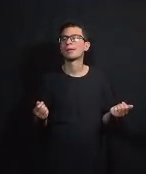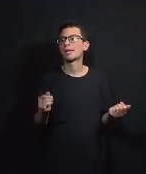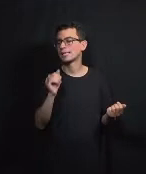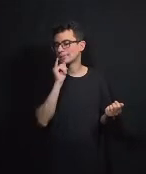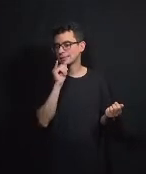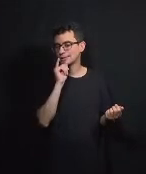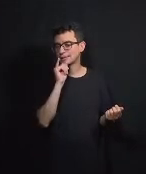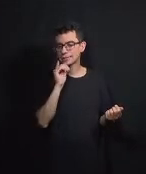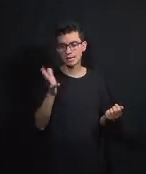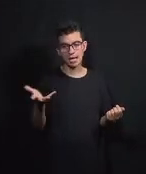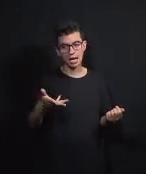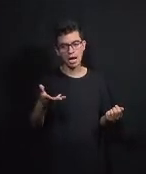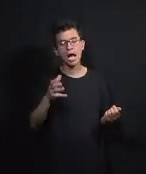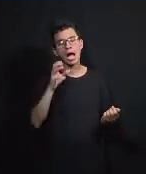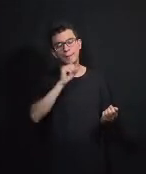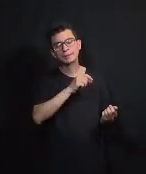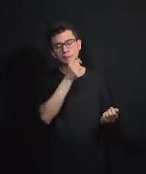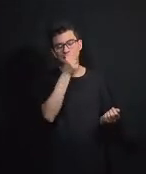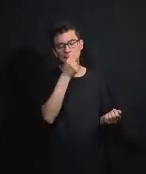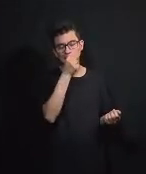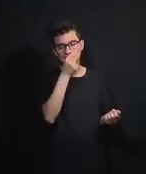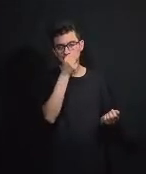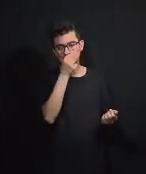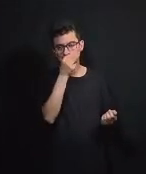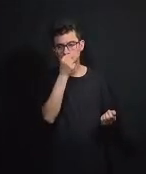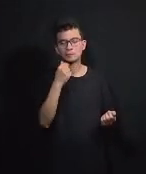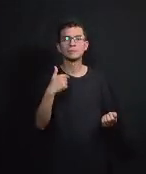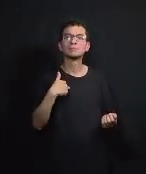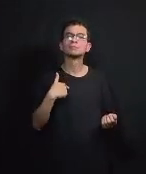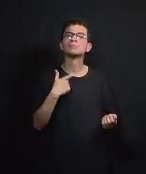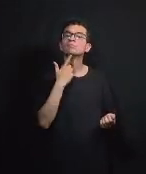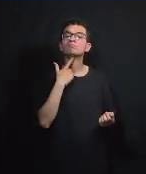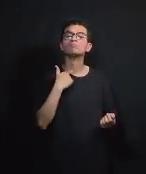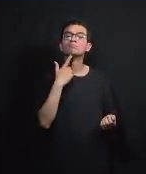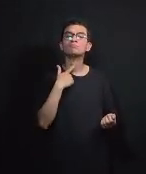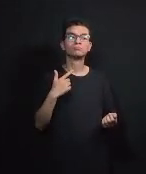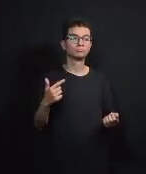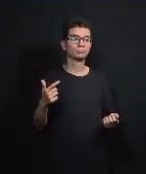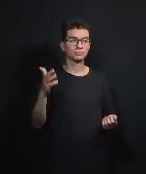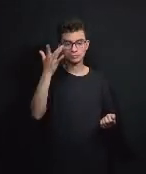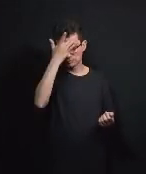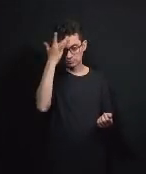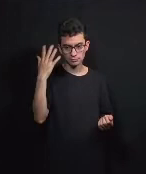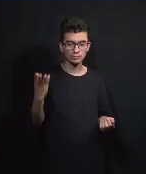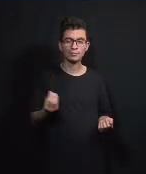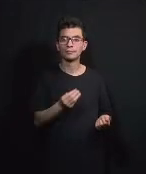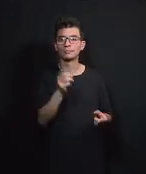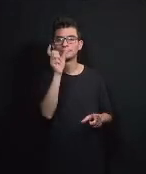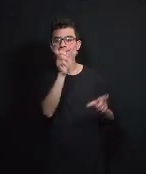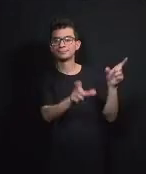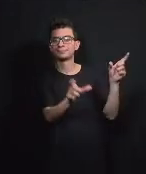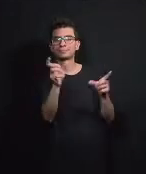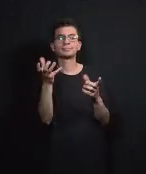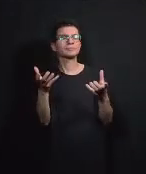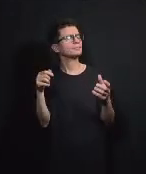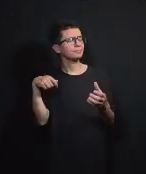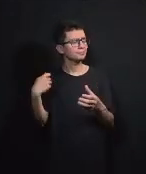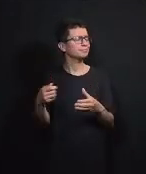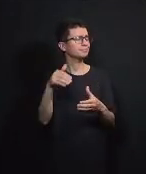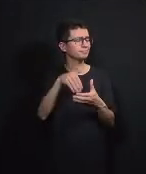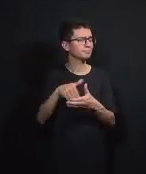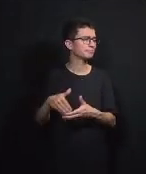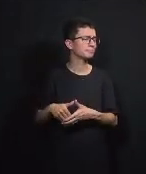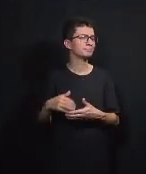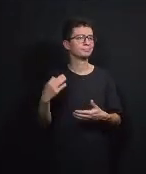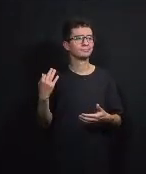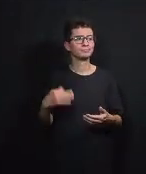brutalmente rápidas, né? O que eu desejo, que muita gente deseja, isto é, a democracia. Isto